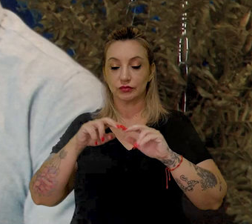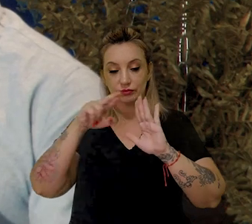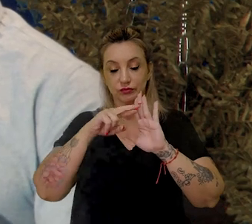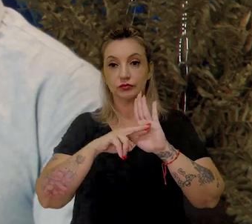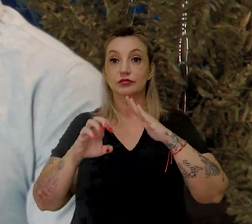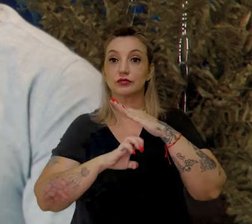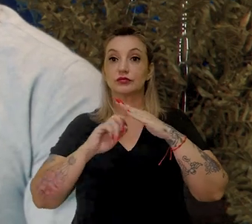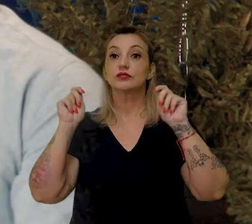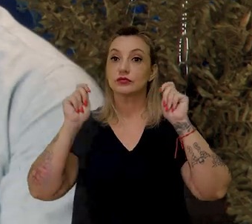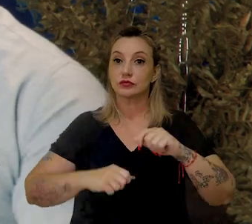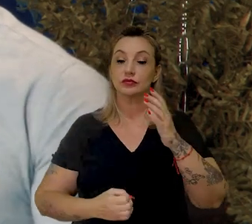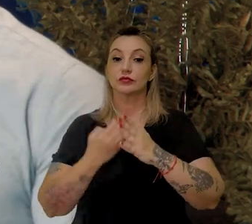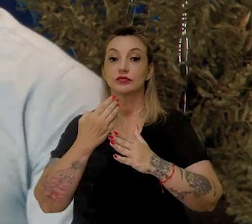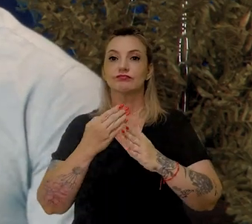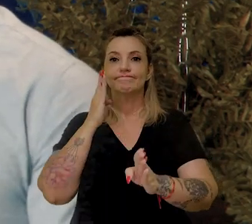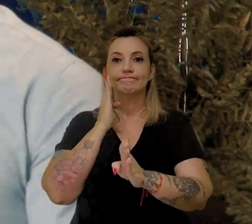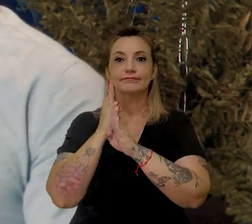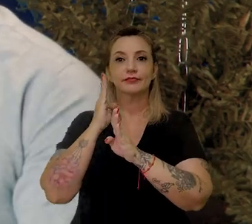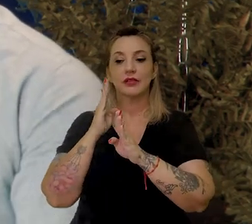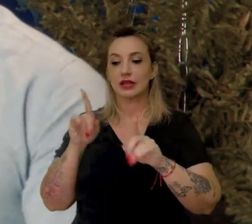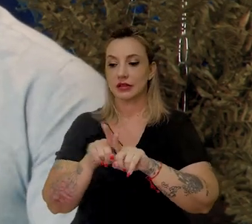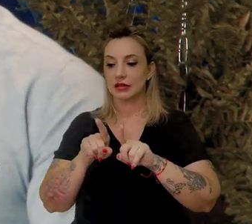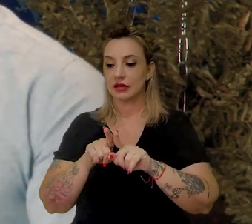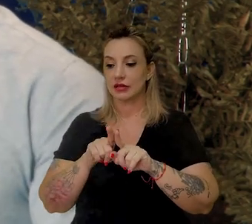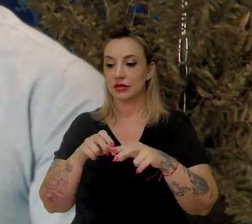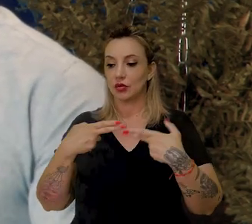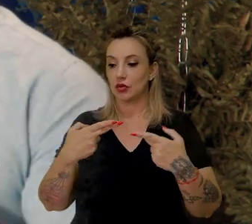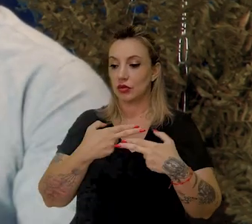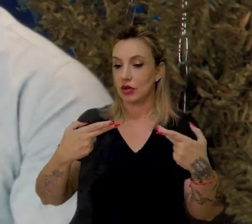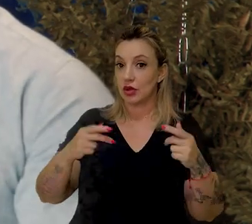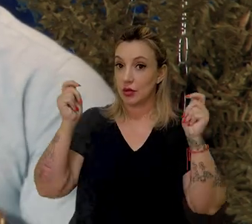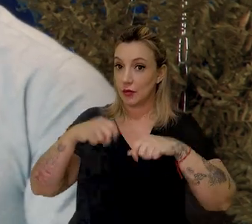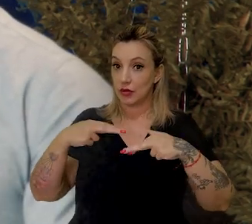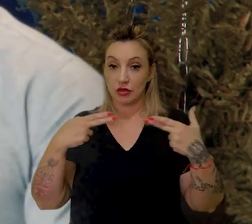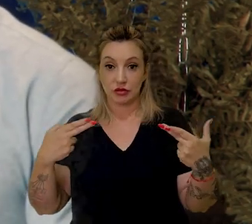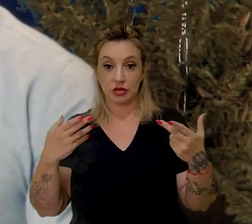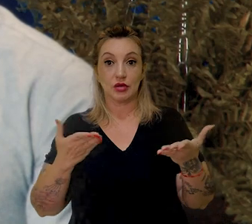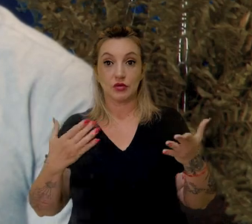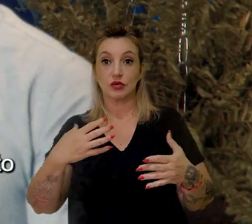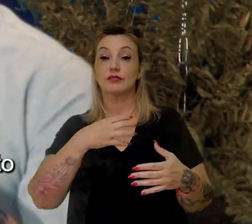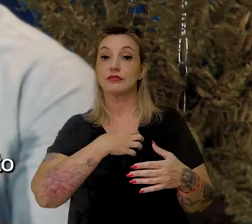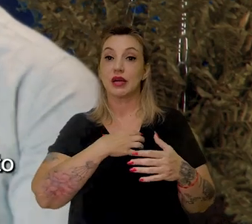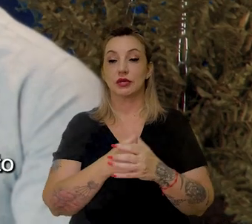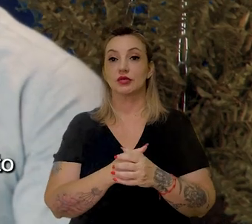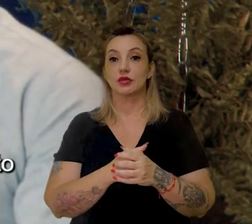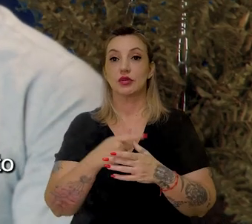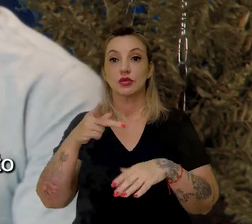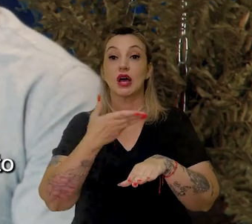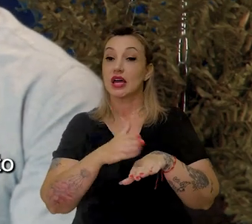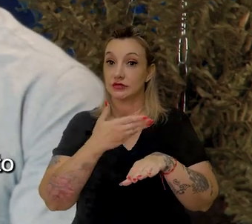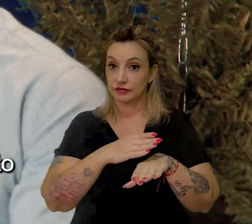condições de criar um diagnóstico identificar Quais são os potenciais e Os Atuais impactos que a sua